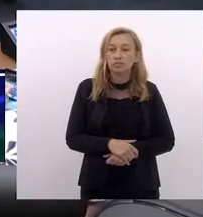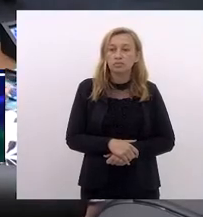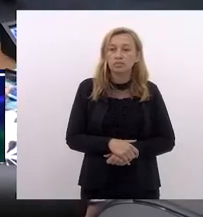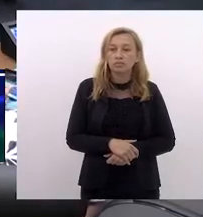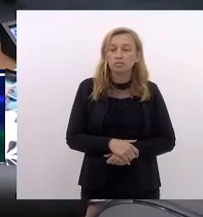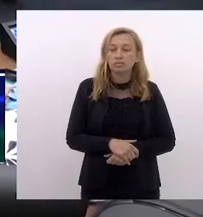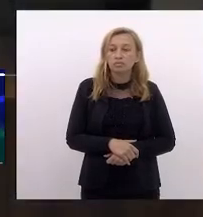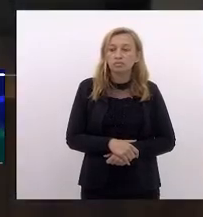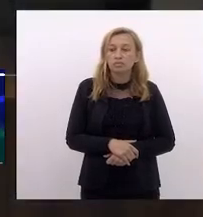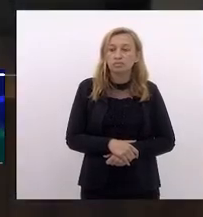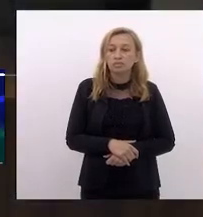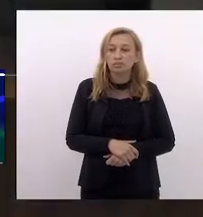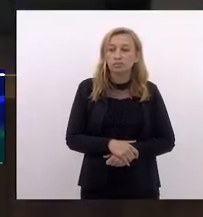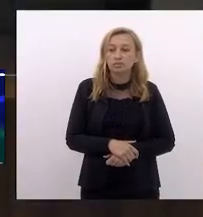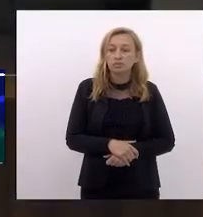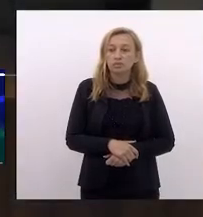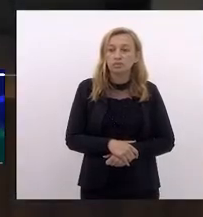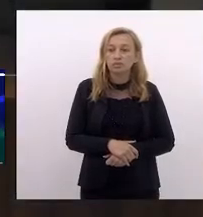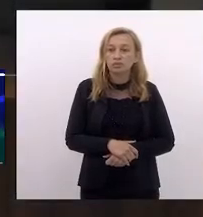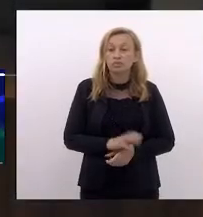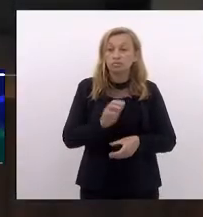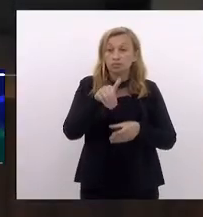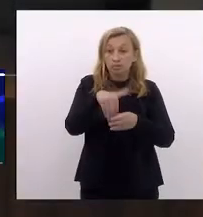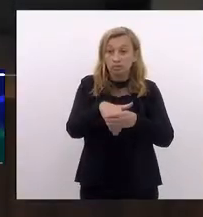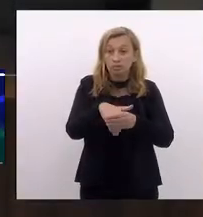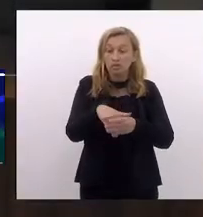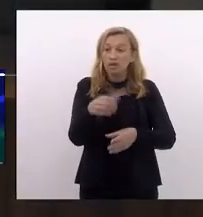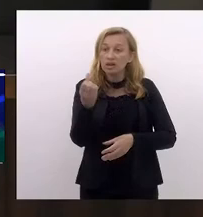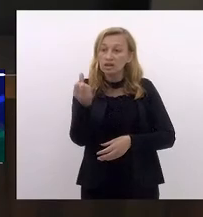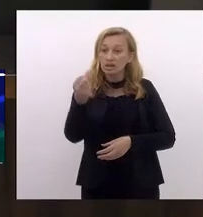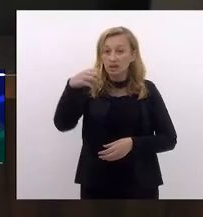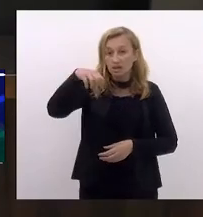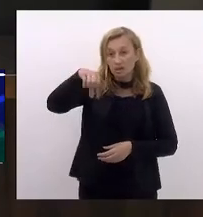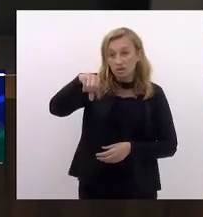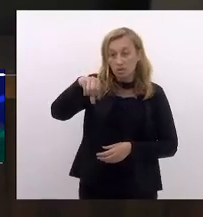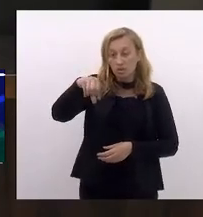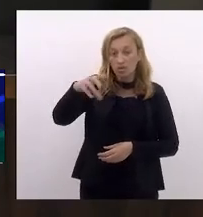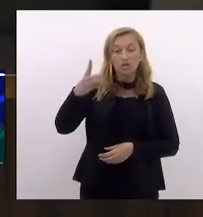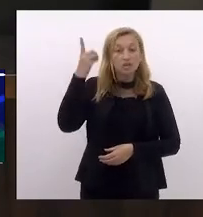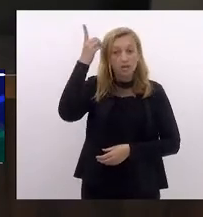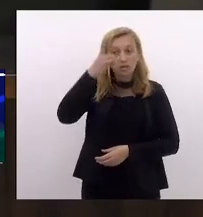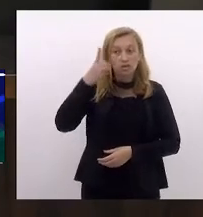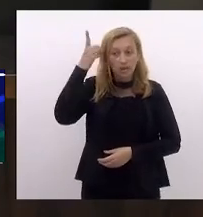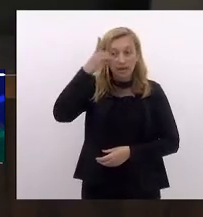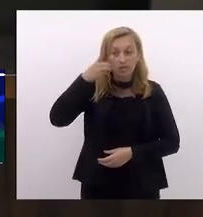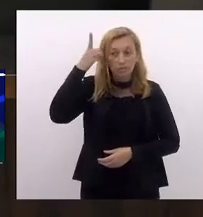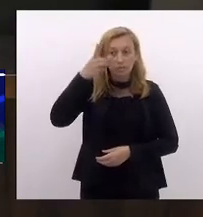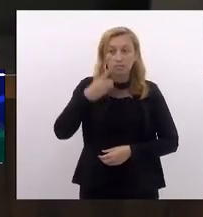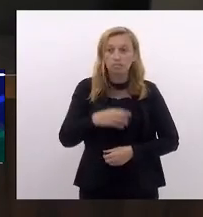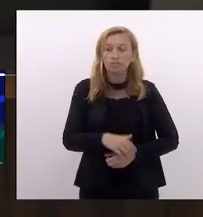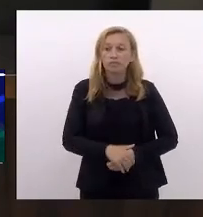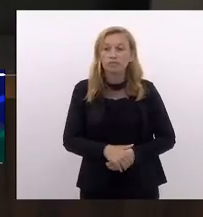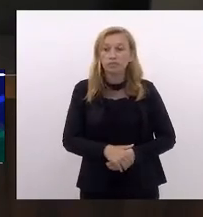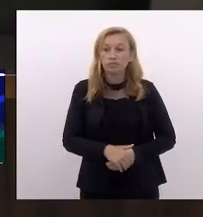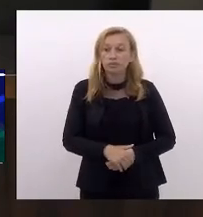e botaram 69 se o senhor de parlamentares